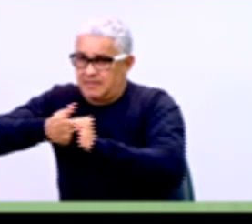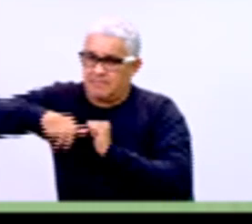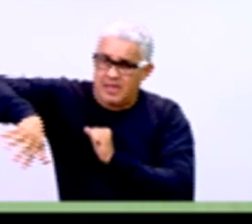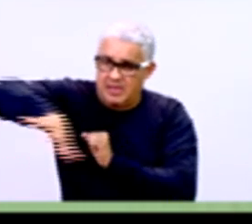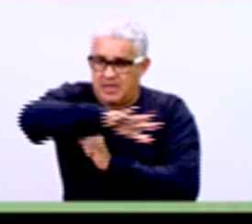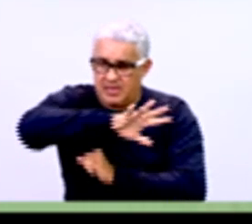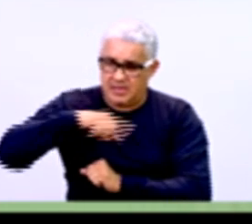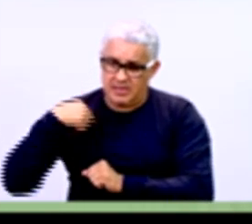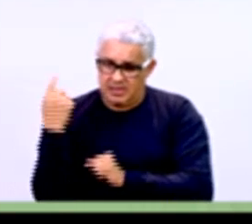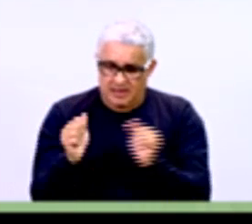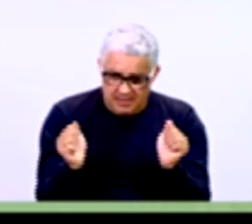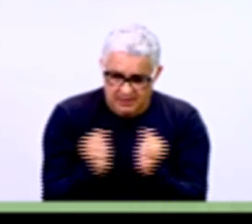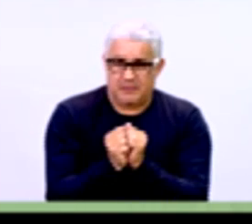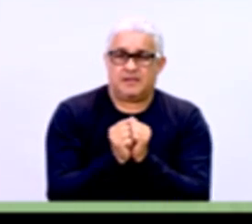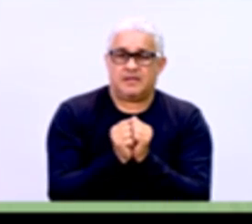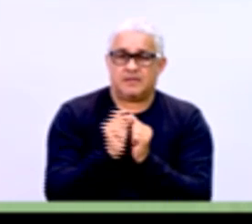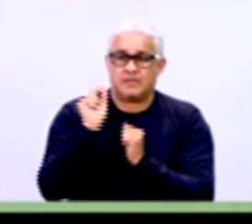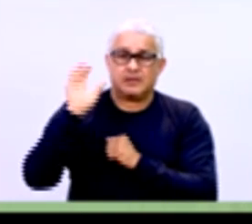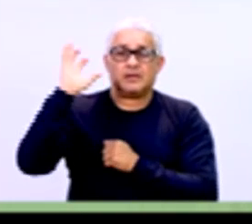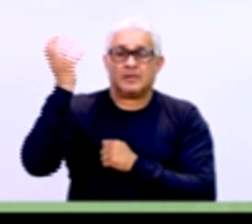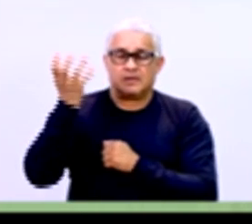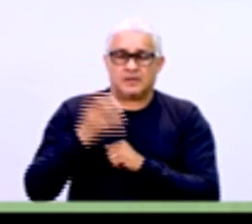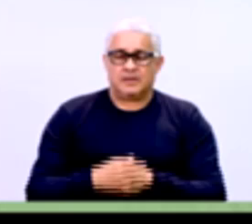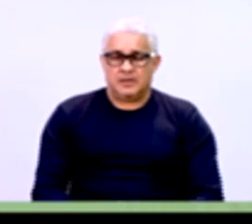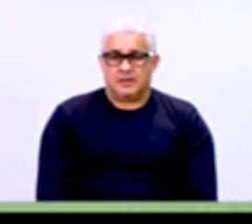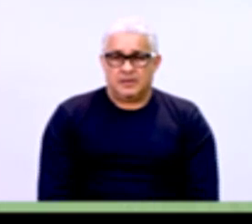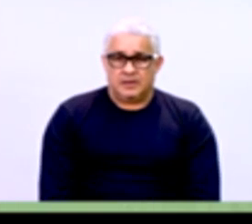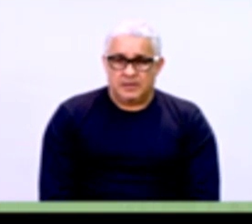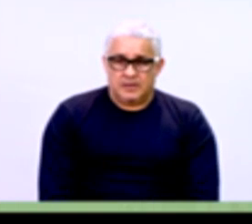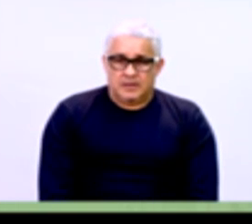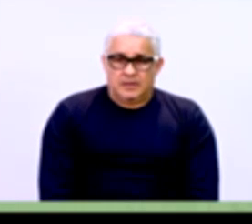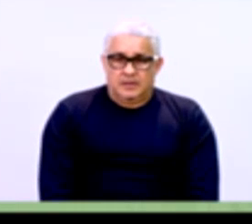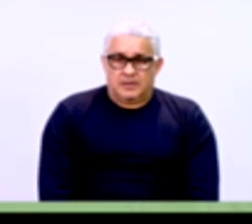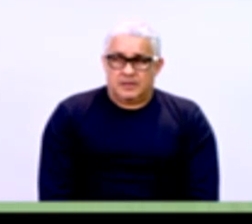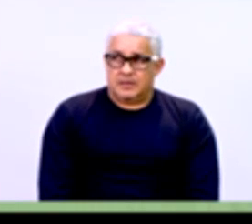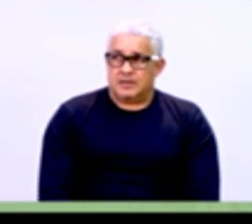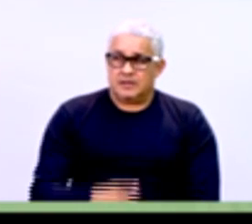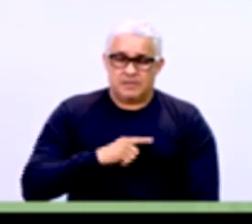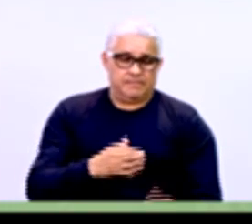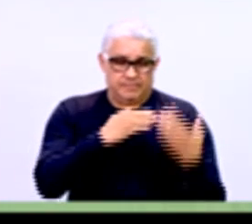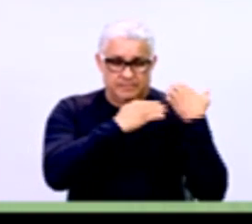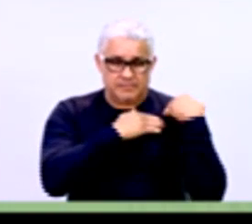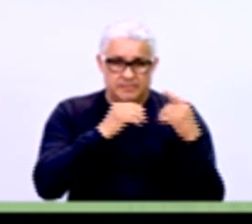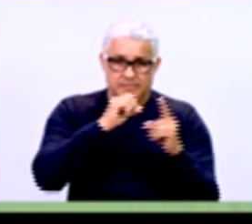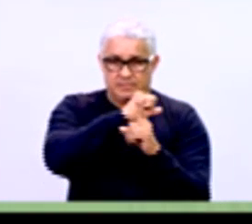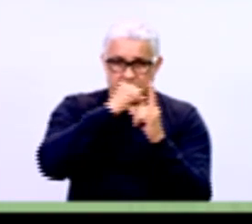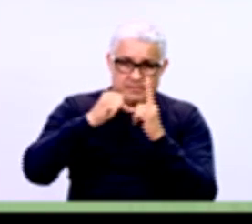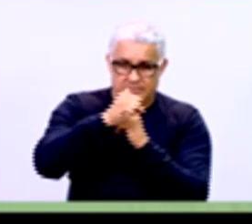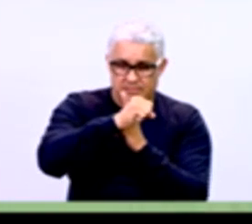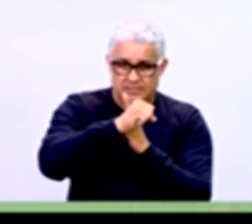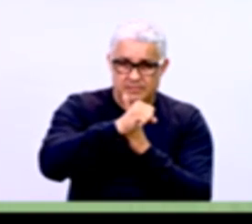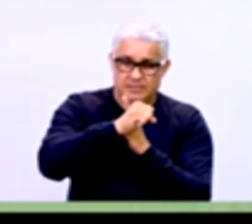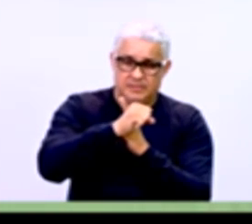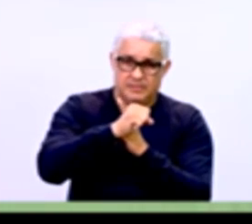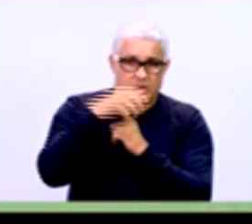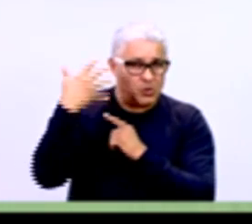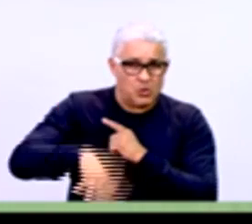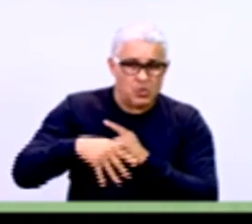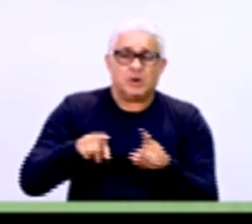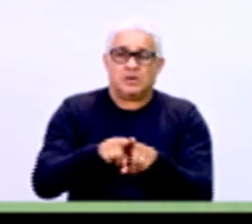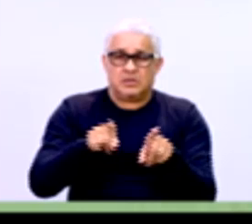vivemos, né? Então, o que acontece nesse momento? Há uma responsabilidade social muito grande. Há, inclusive, a